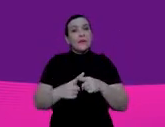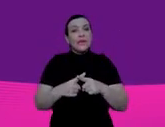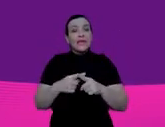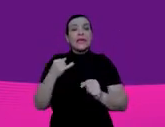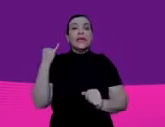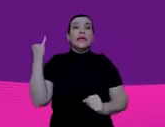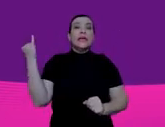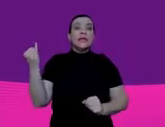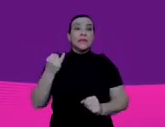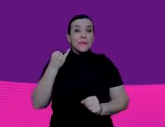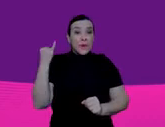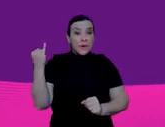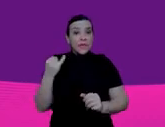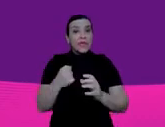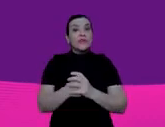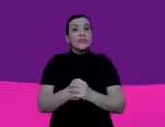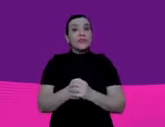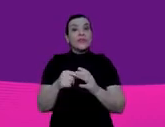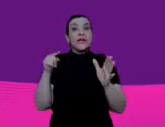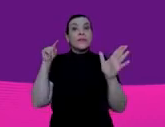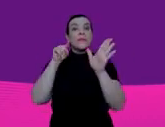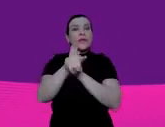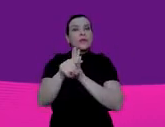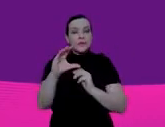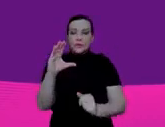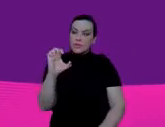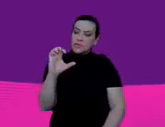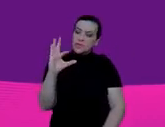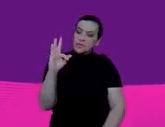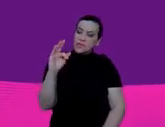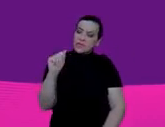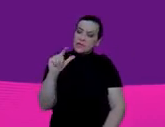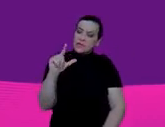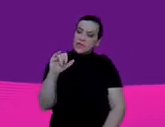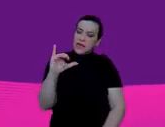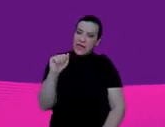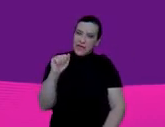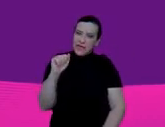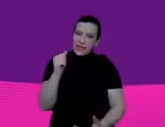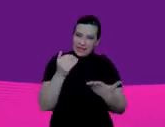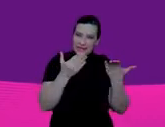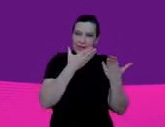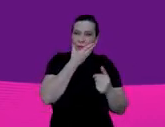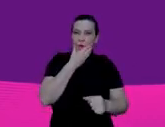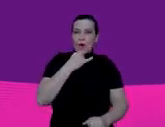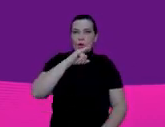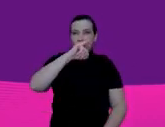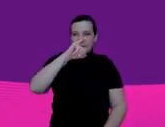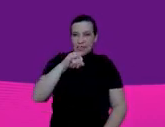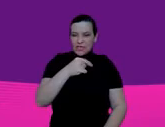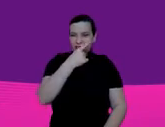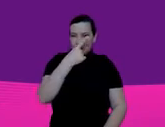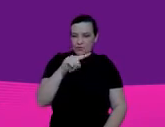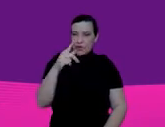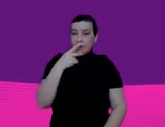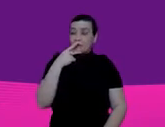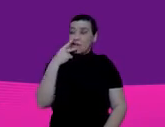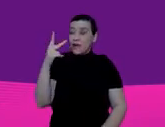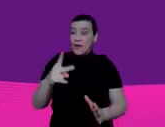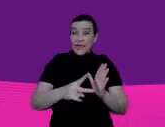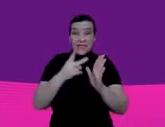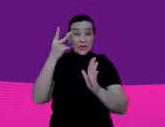pergunta aqui é: cefaleia, como o Dr. João bem colocou, a segundo agravo mais comum na humanidade, é um problema